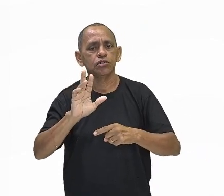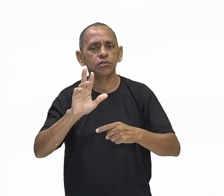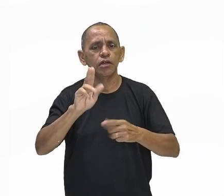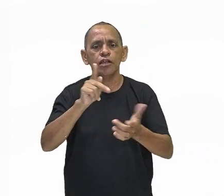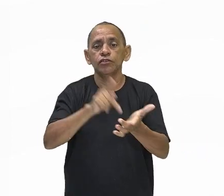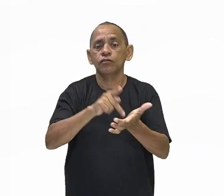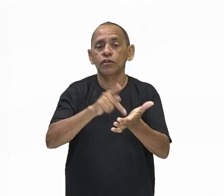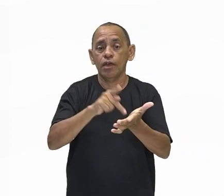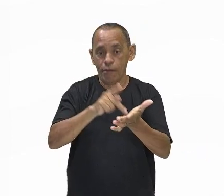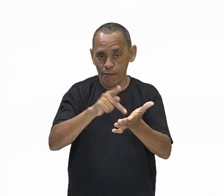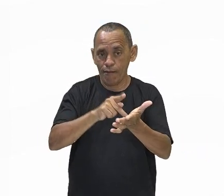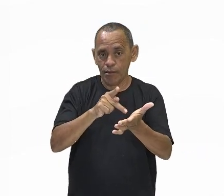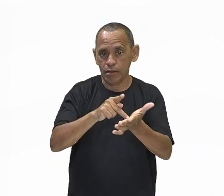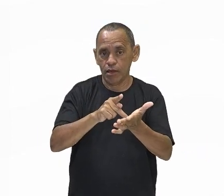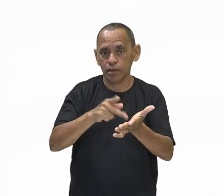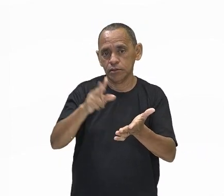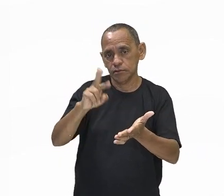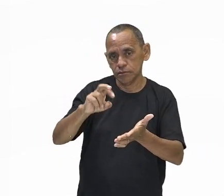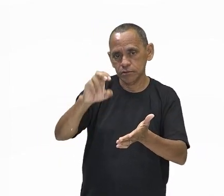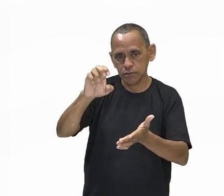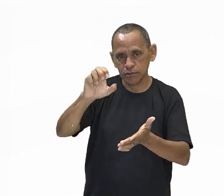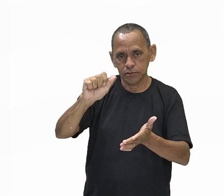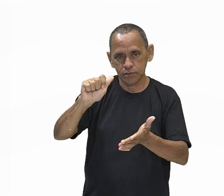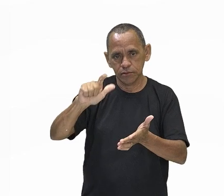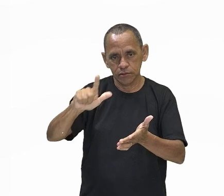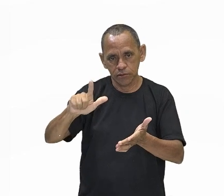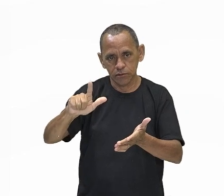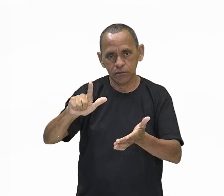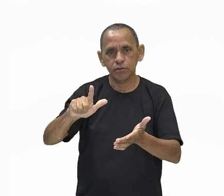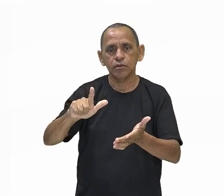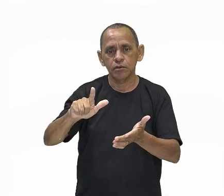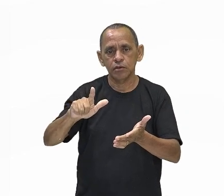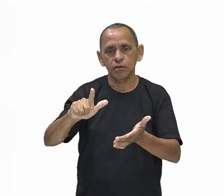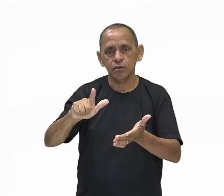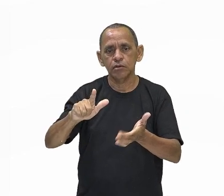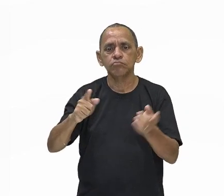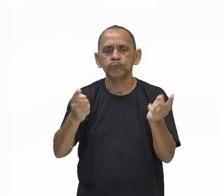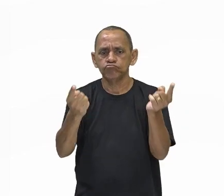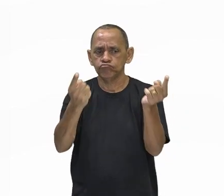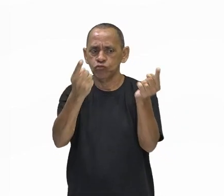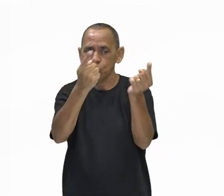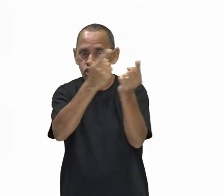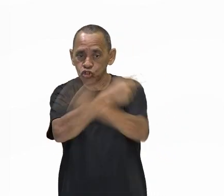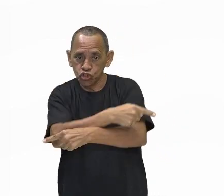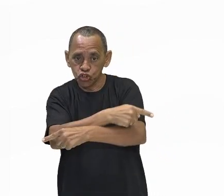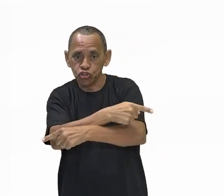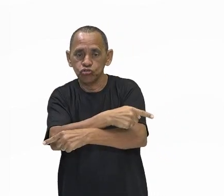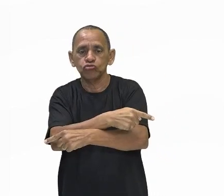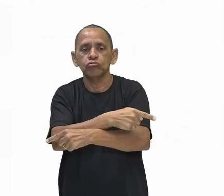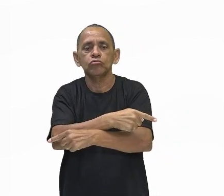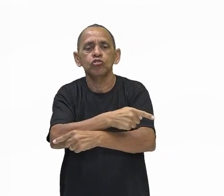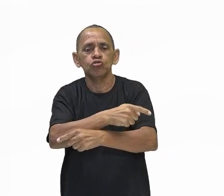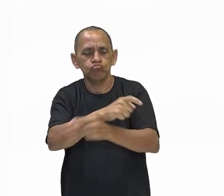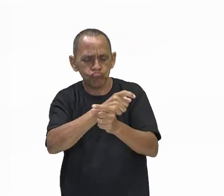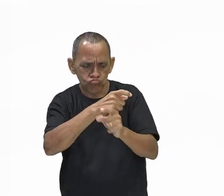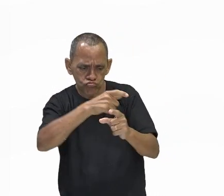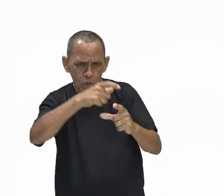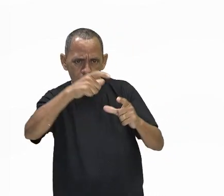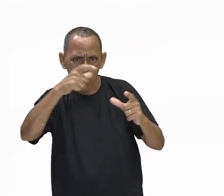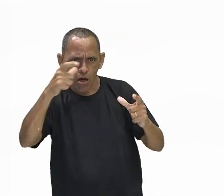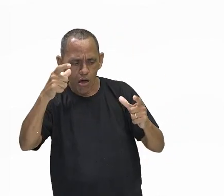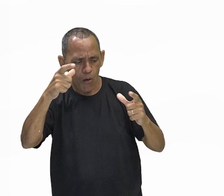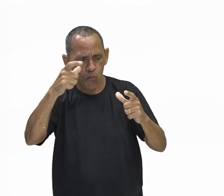formar também uma imagem real, invertida e do mesmo tamanho do objeto. Nós podemos ter uma imagem